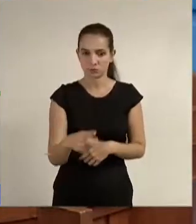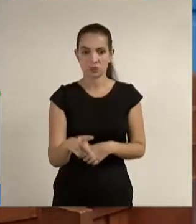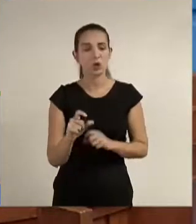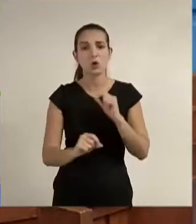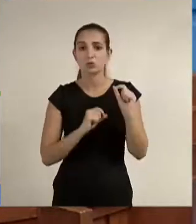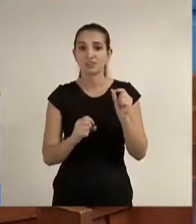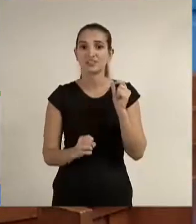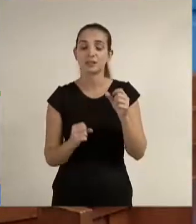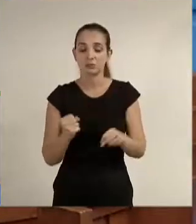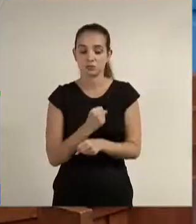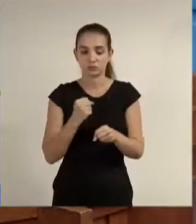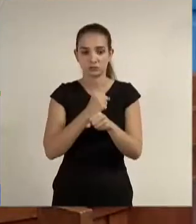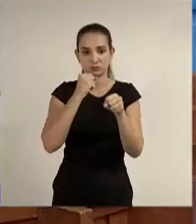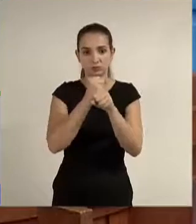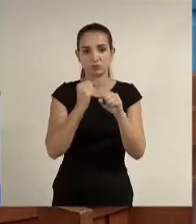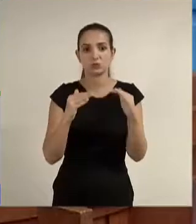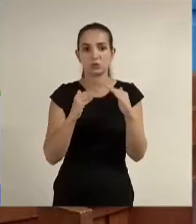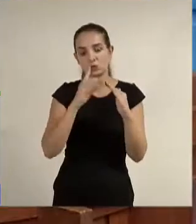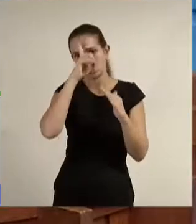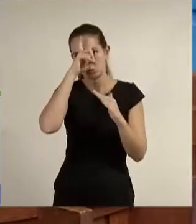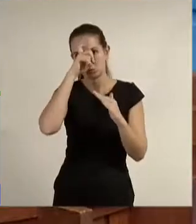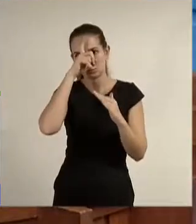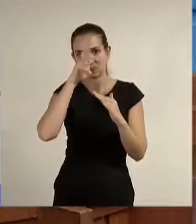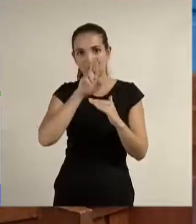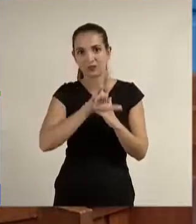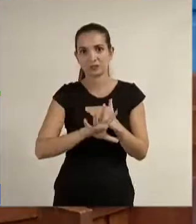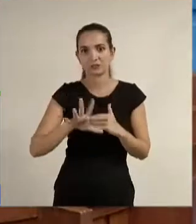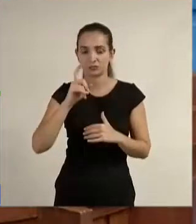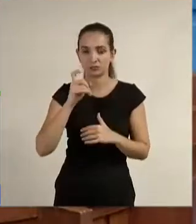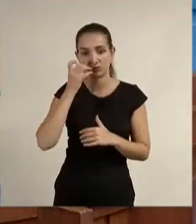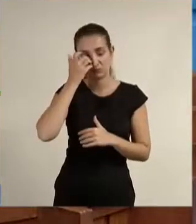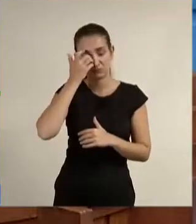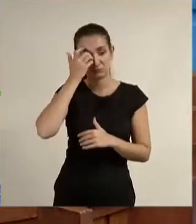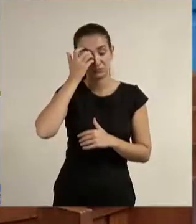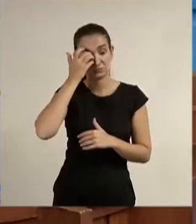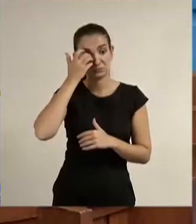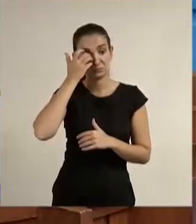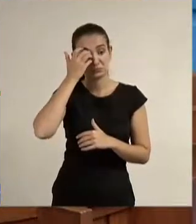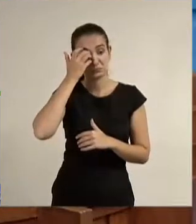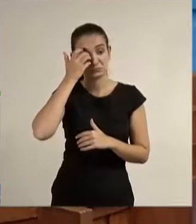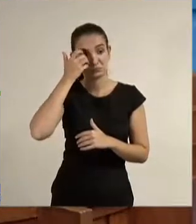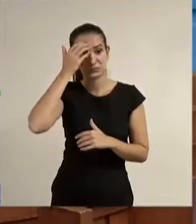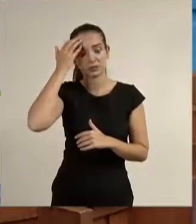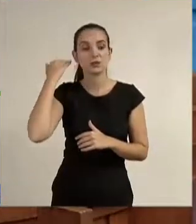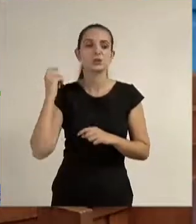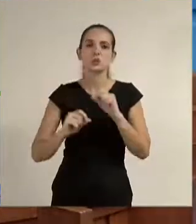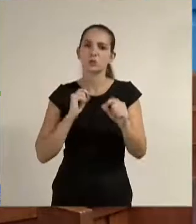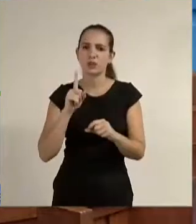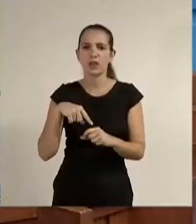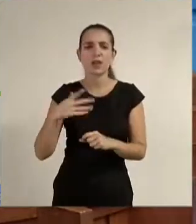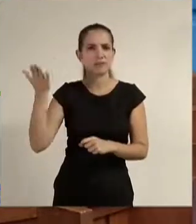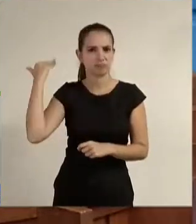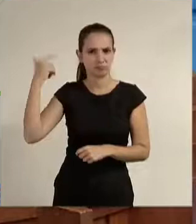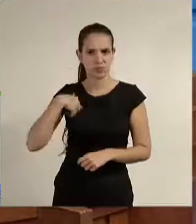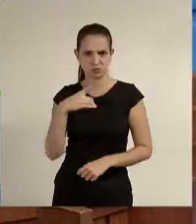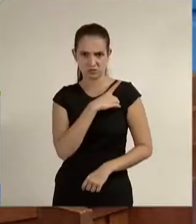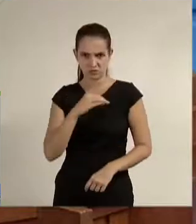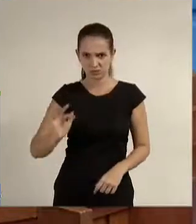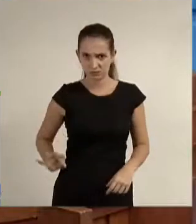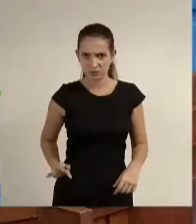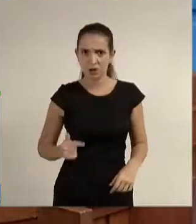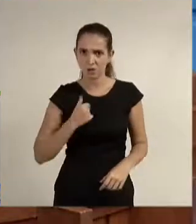o Hospital Regional de Dourados, que é fruto de uma emenda parlamentar que apresentei ainda quando era deputado